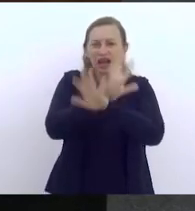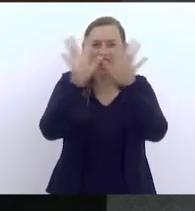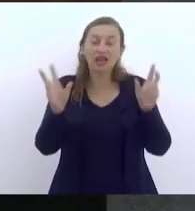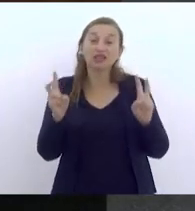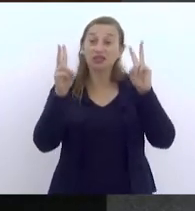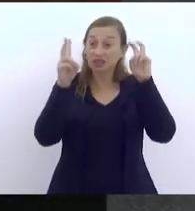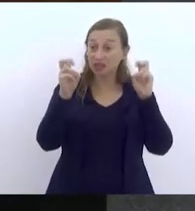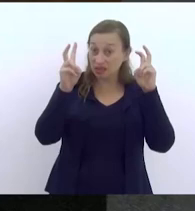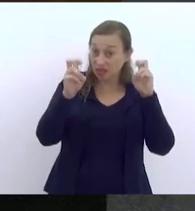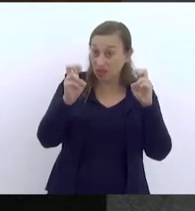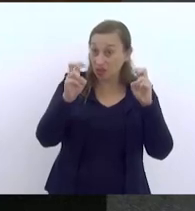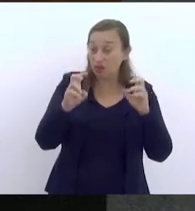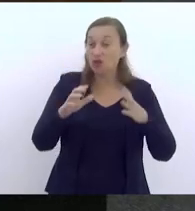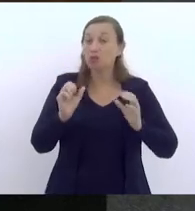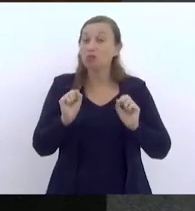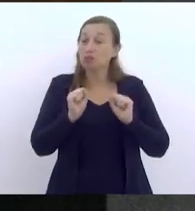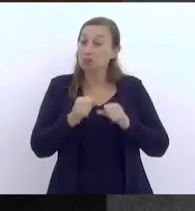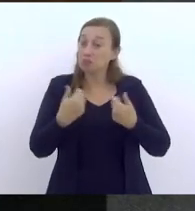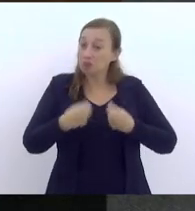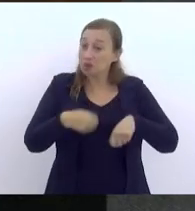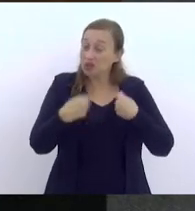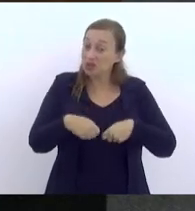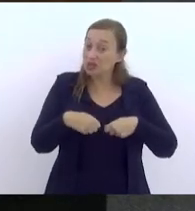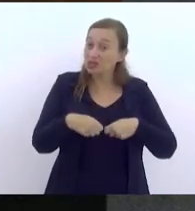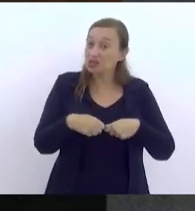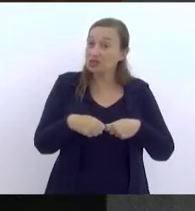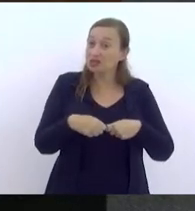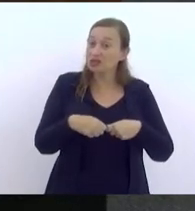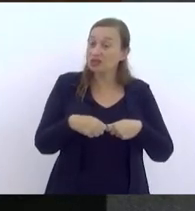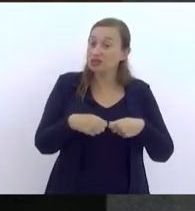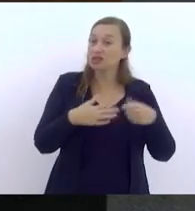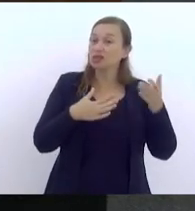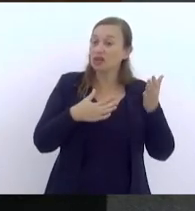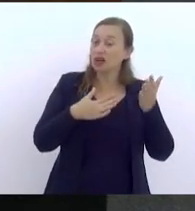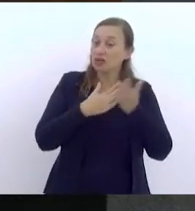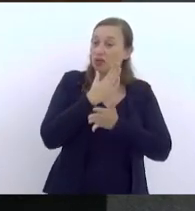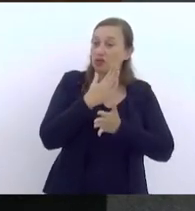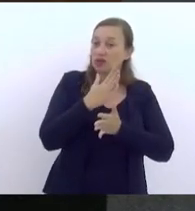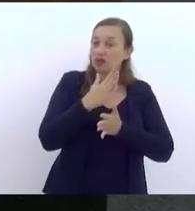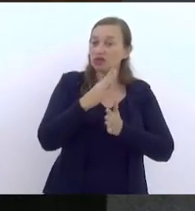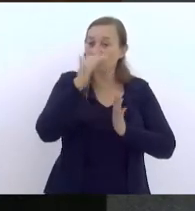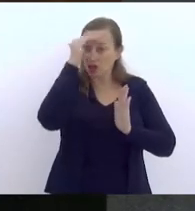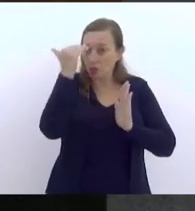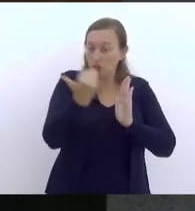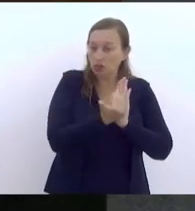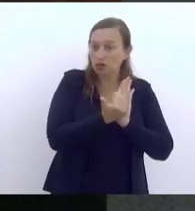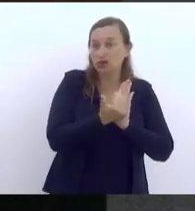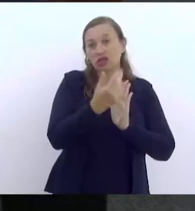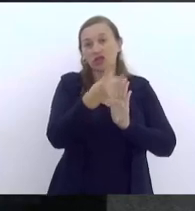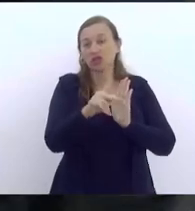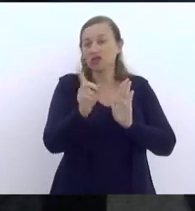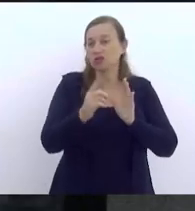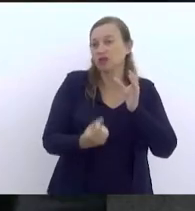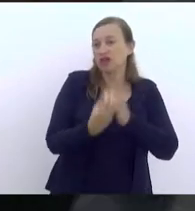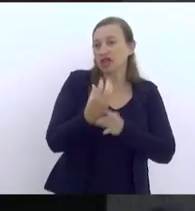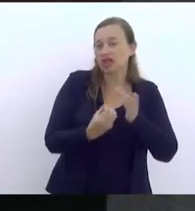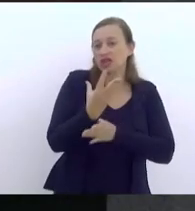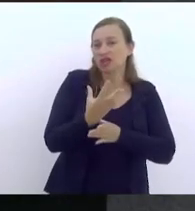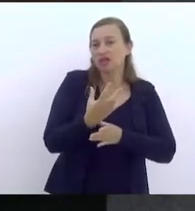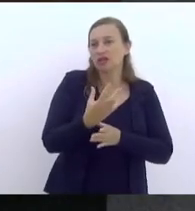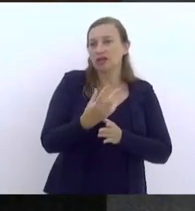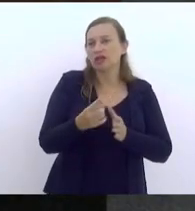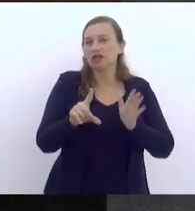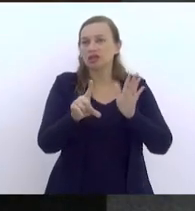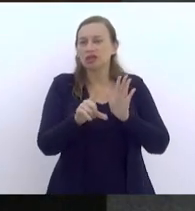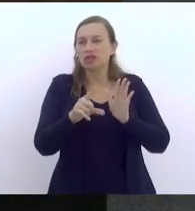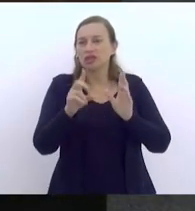tema, de forma que a gente precisa fazer valer o que está disposto nela e não ficar criando leis para tratar do mesmo tema.